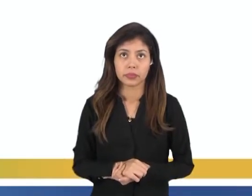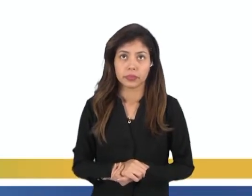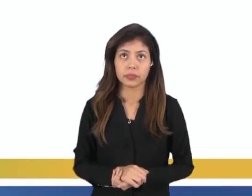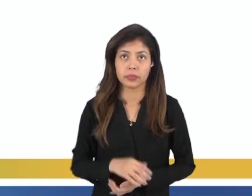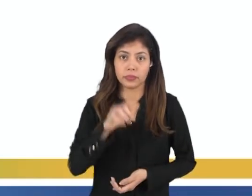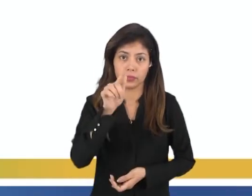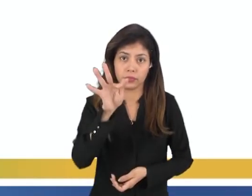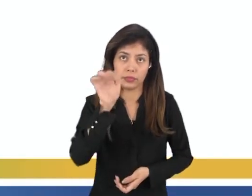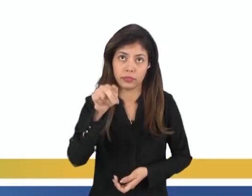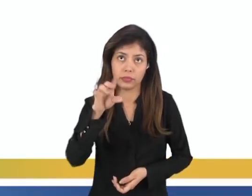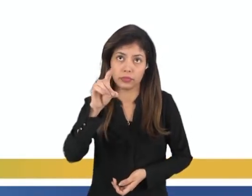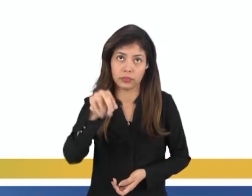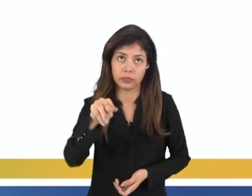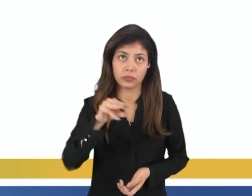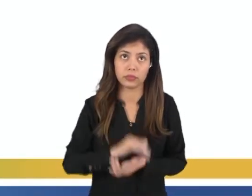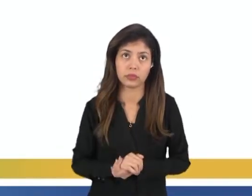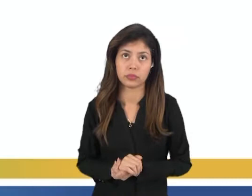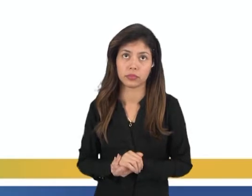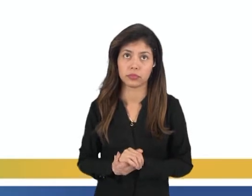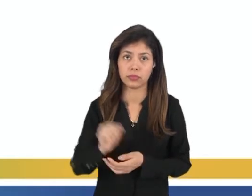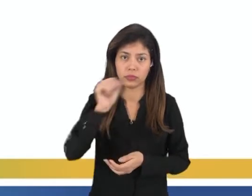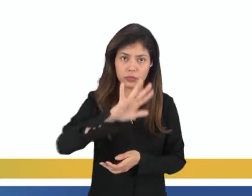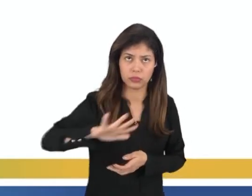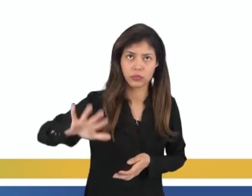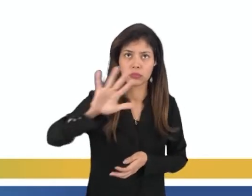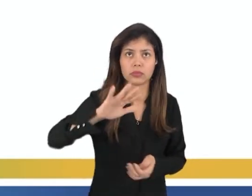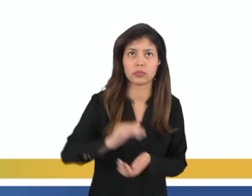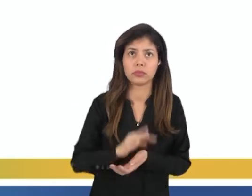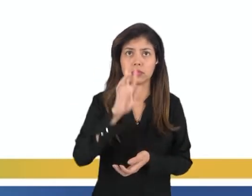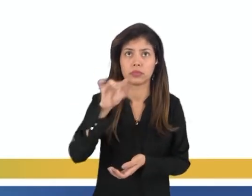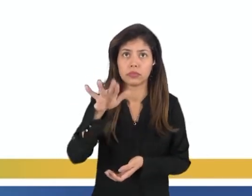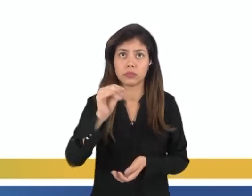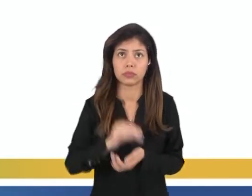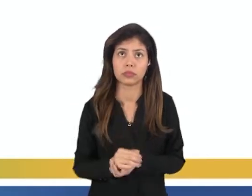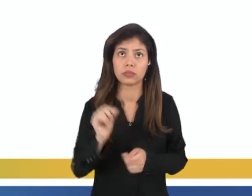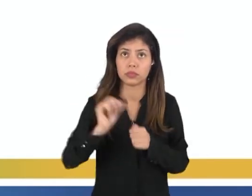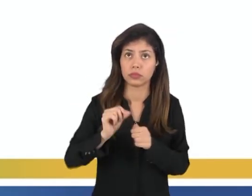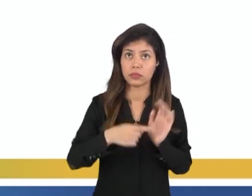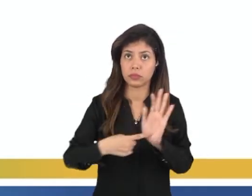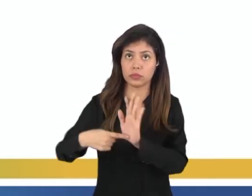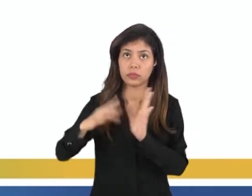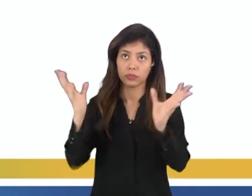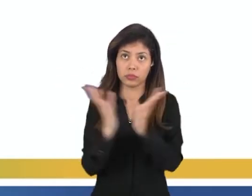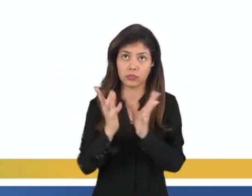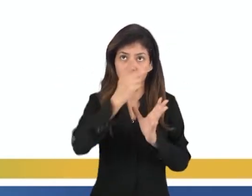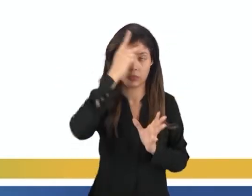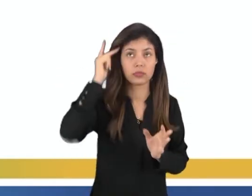Nós temos também a fandom. São nas comunidades de fanfiction. Fandom refere-se ao